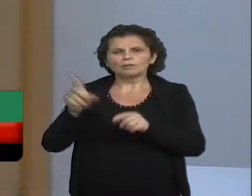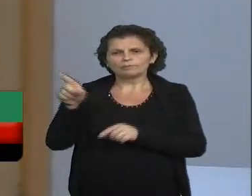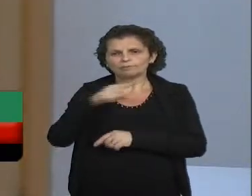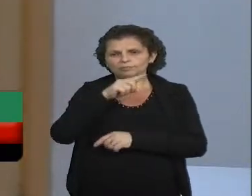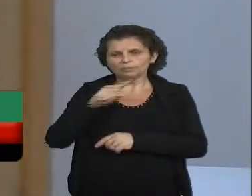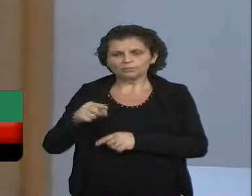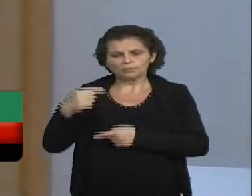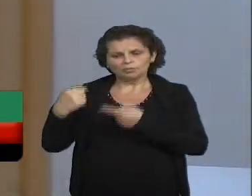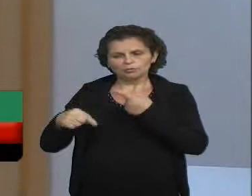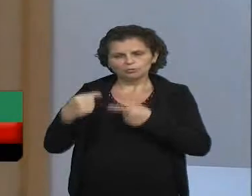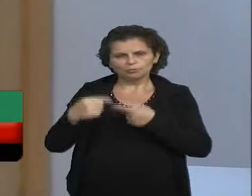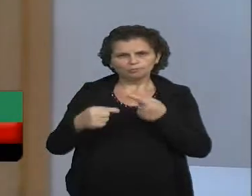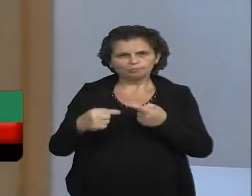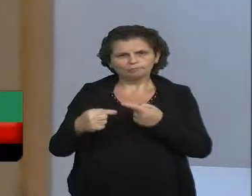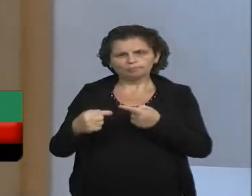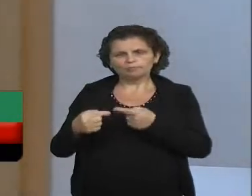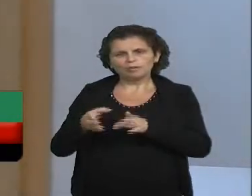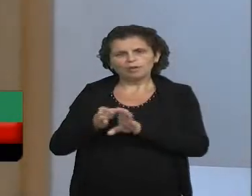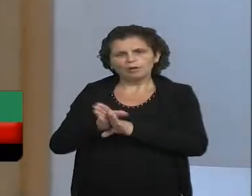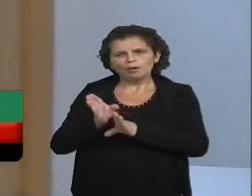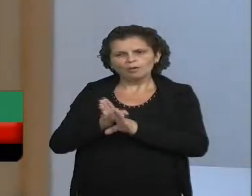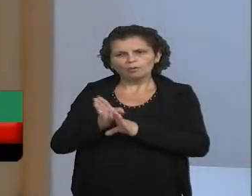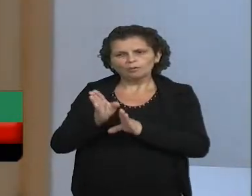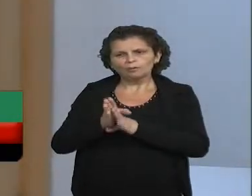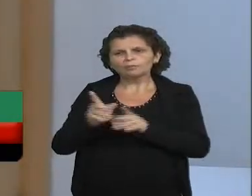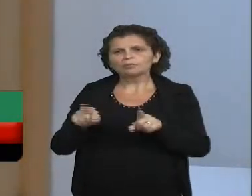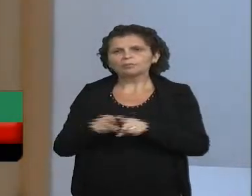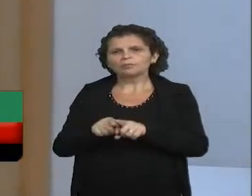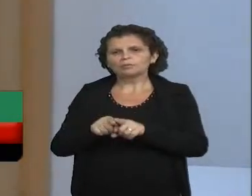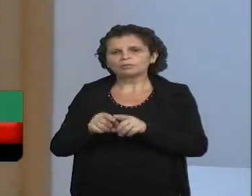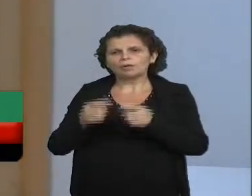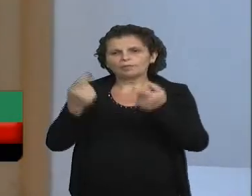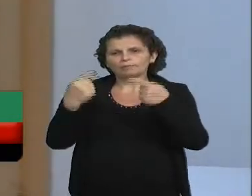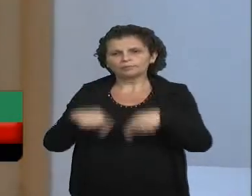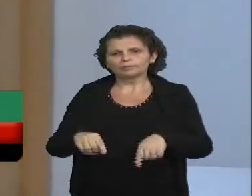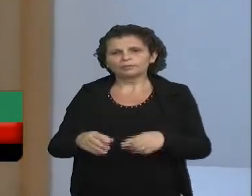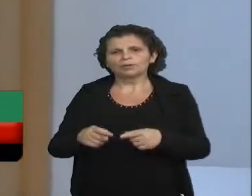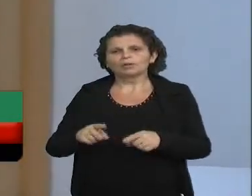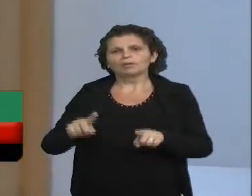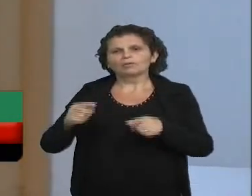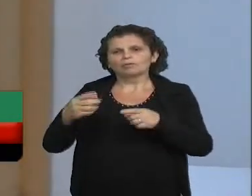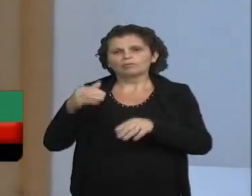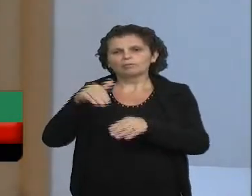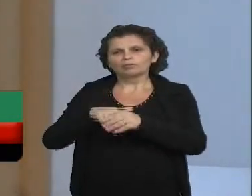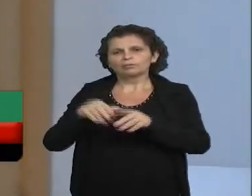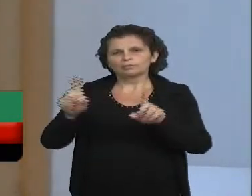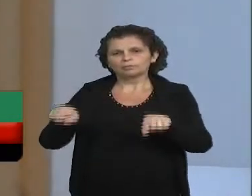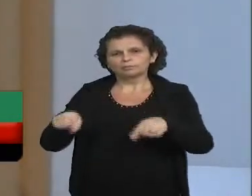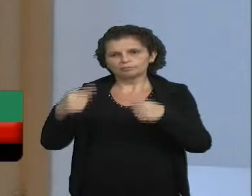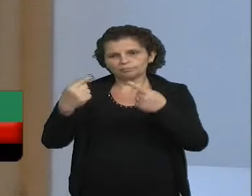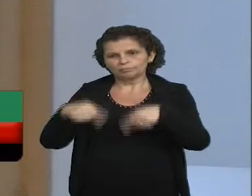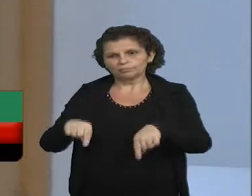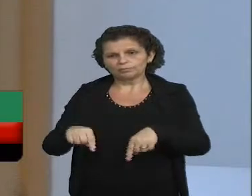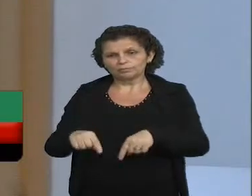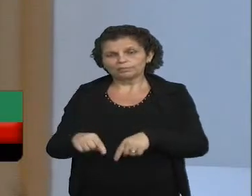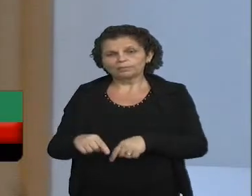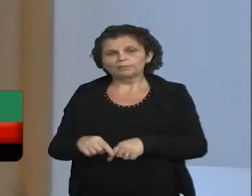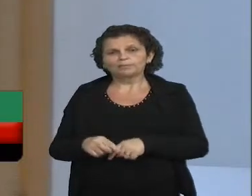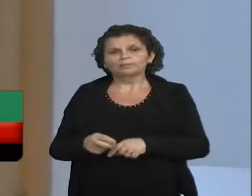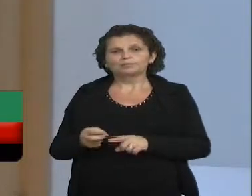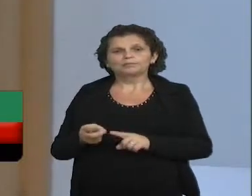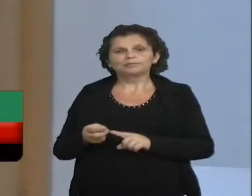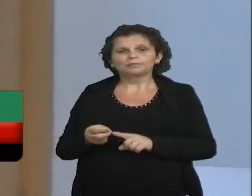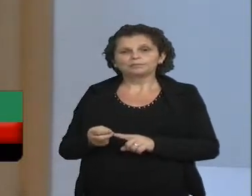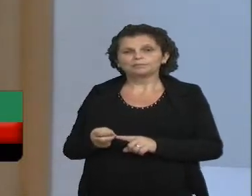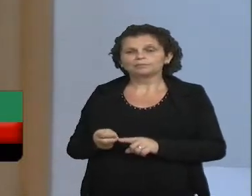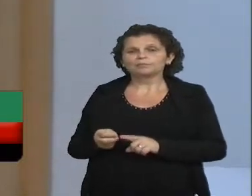sobre eles, e a orientação é que a gente derrube o veto, que votemos contrários ao veto. Já o veto